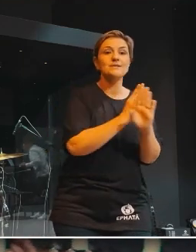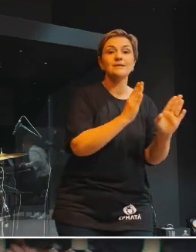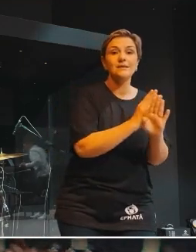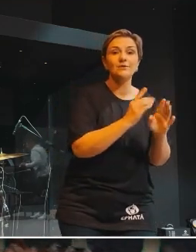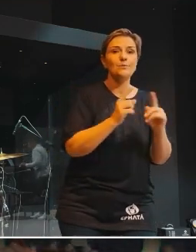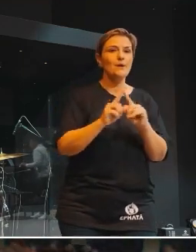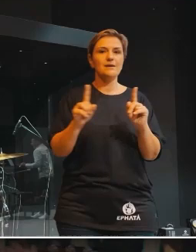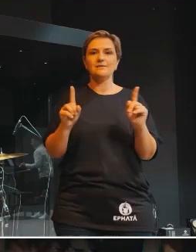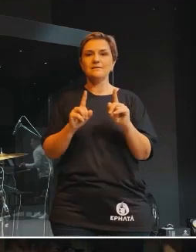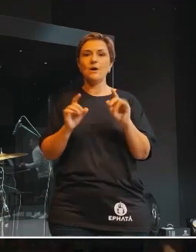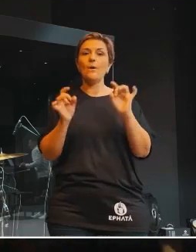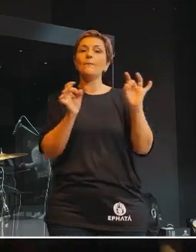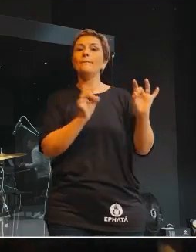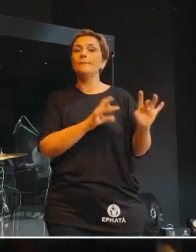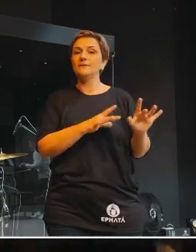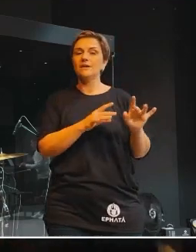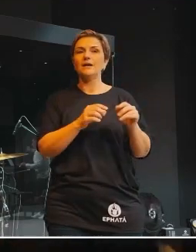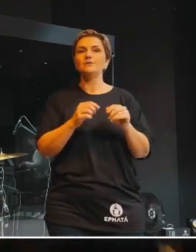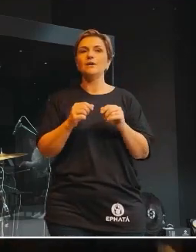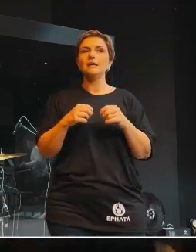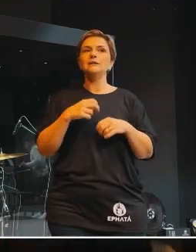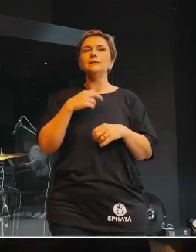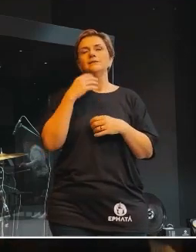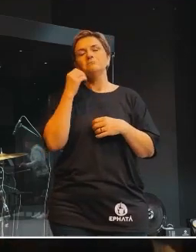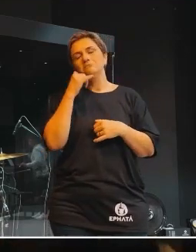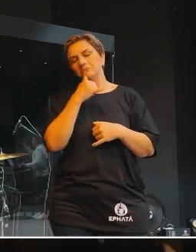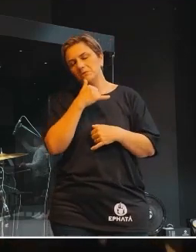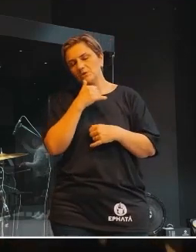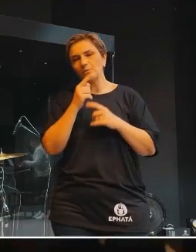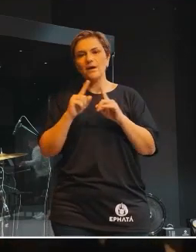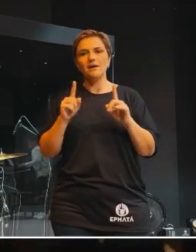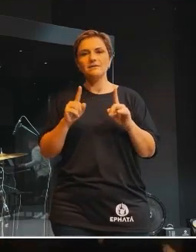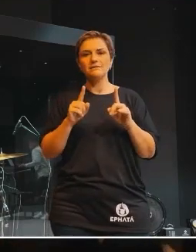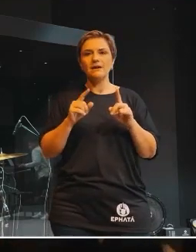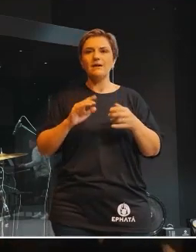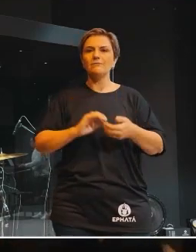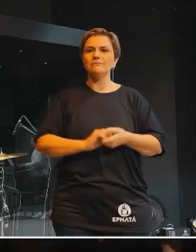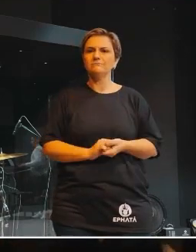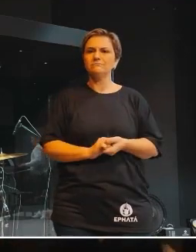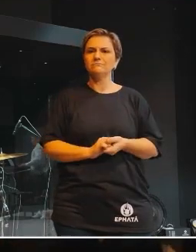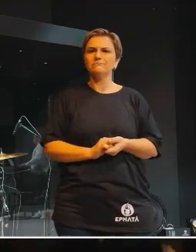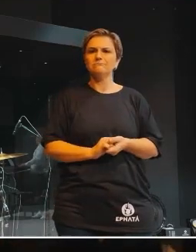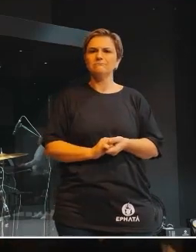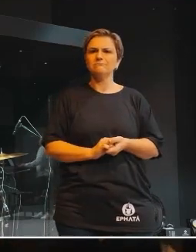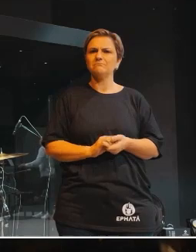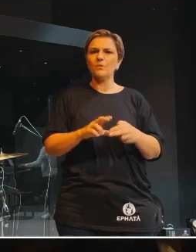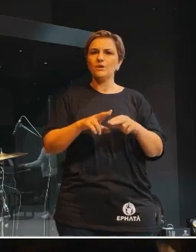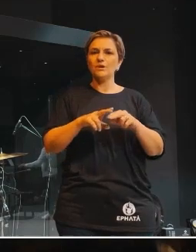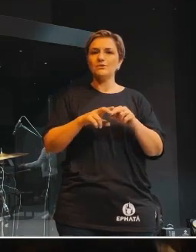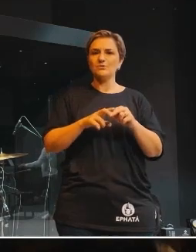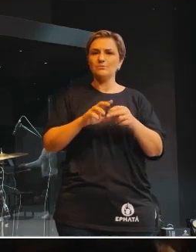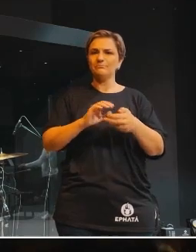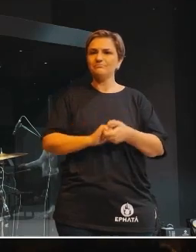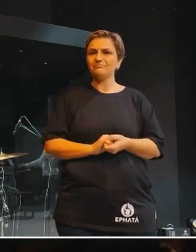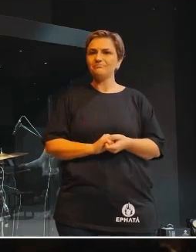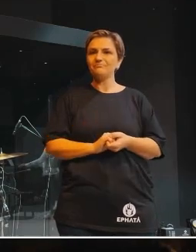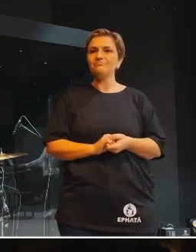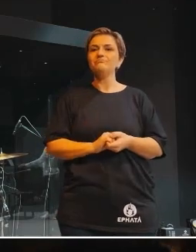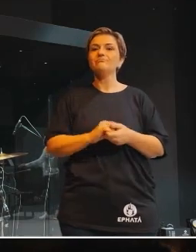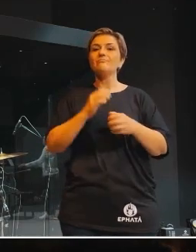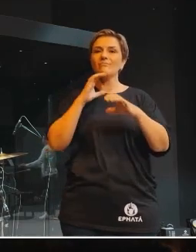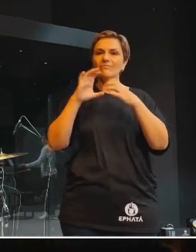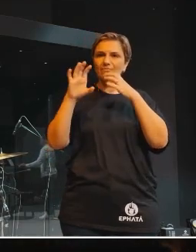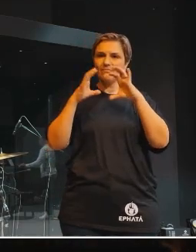não abatidos, mas não. Versículo 16: por isso